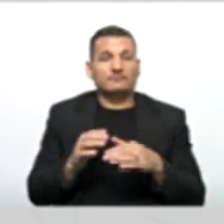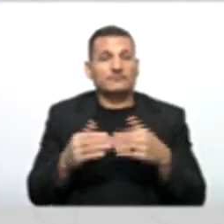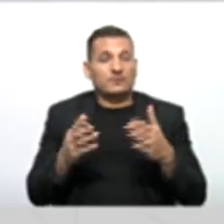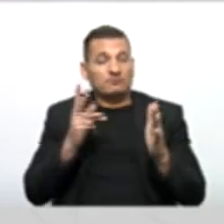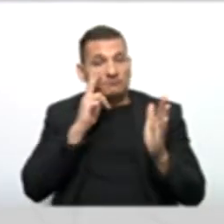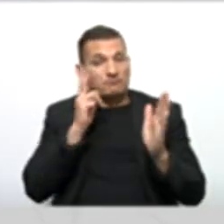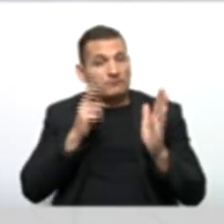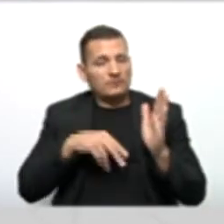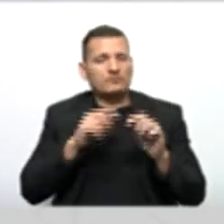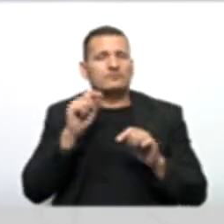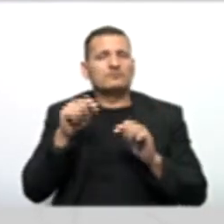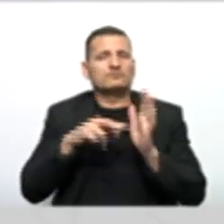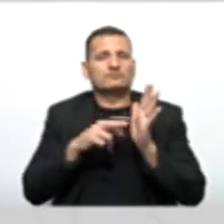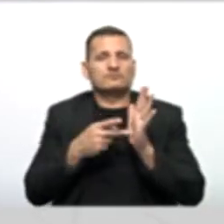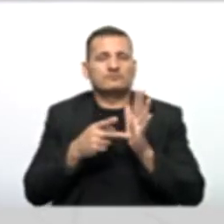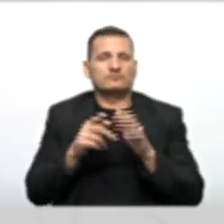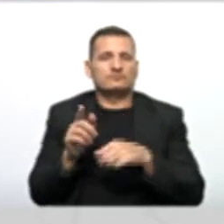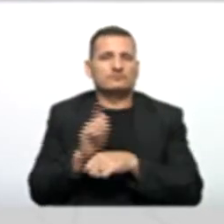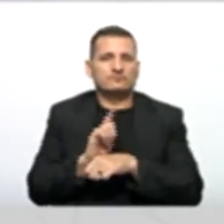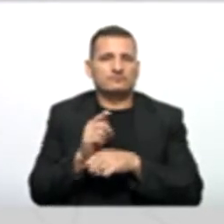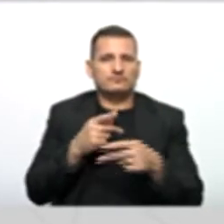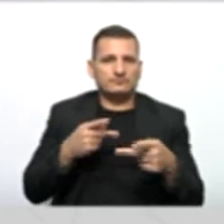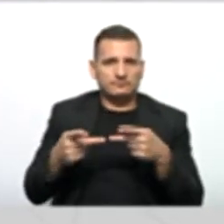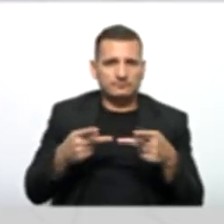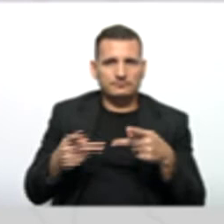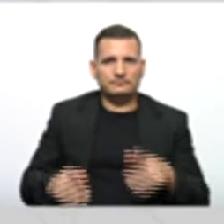uma olhada no que é o gerenciamento de projetos, gente?